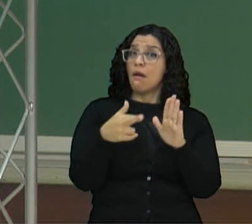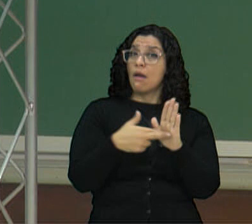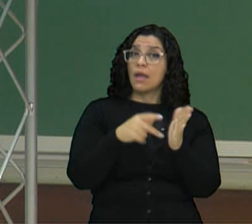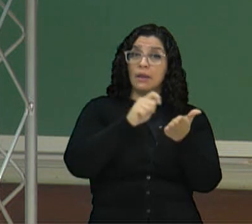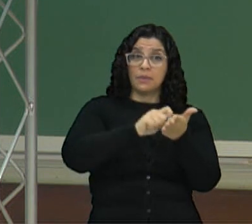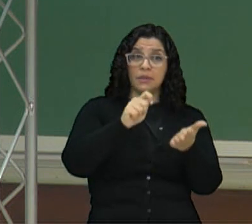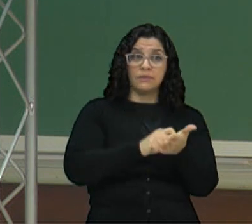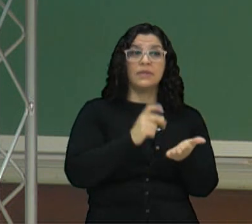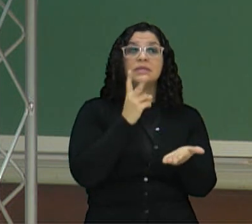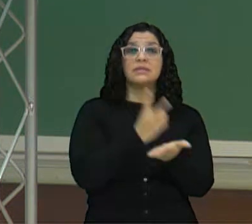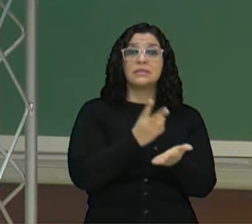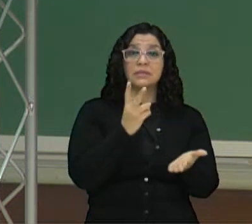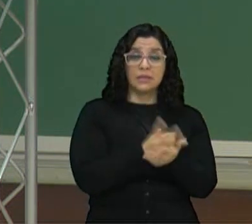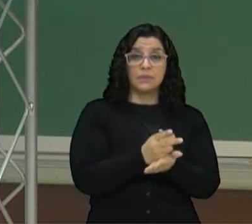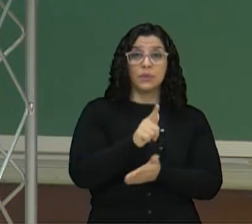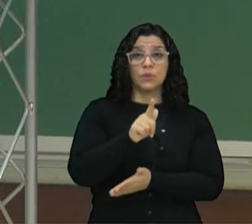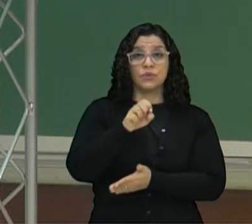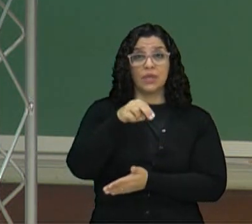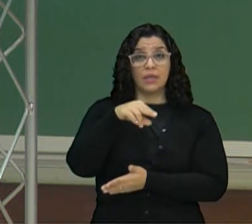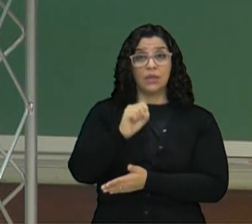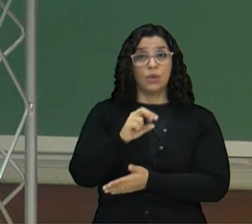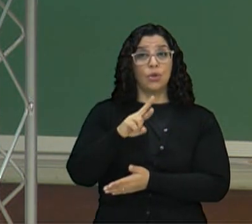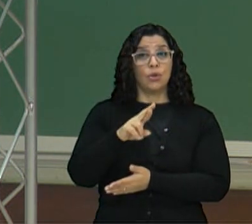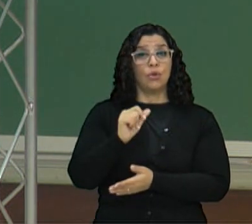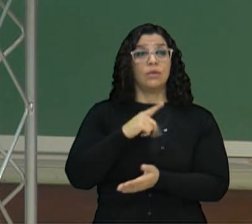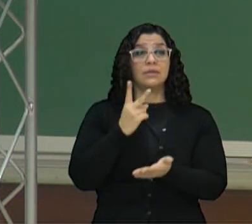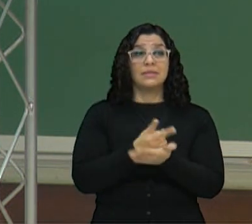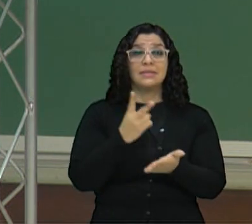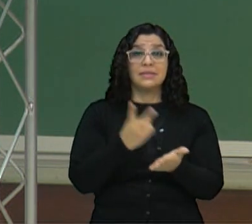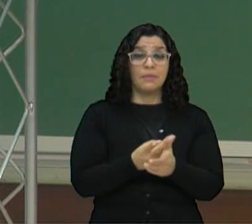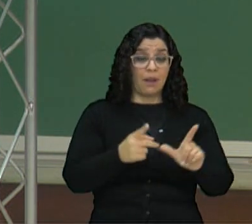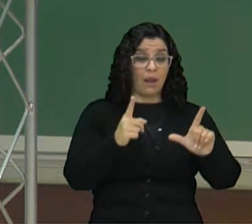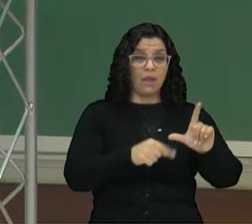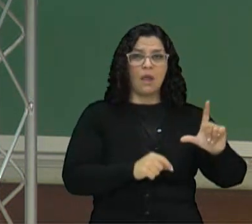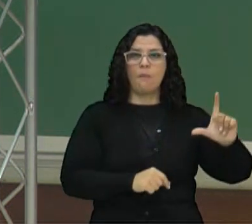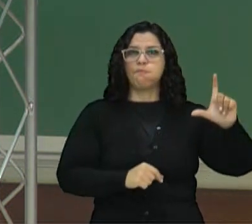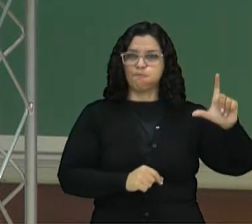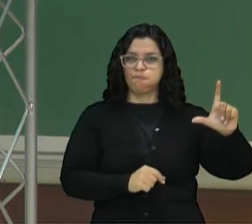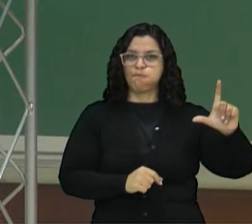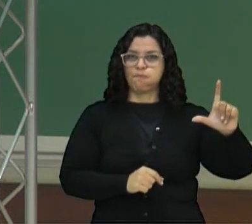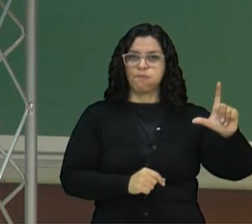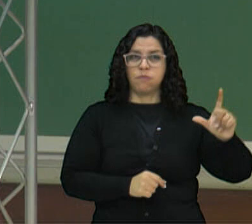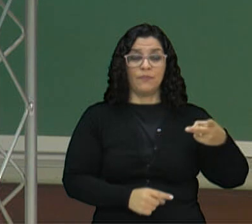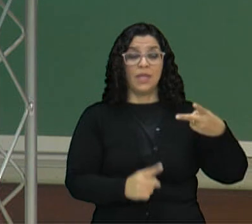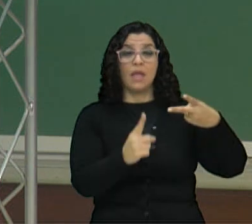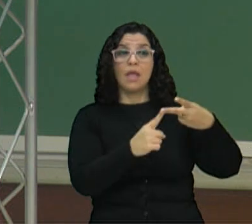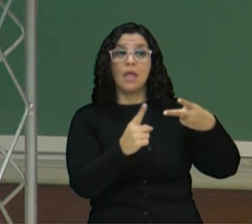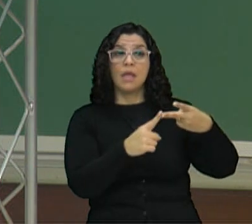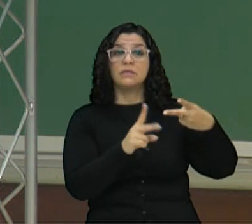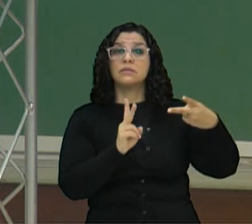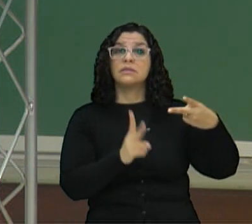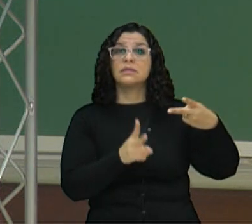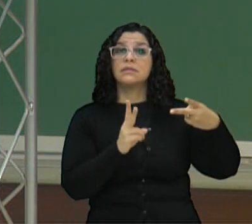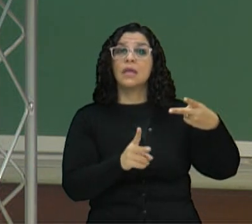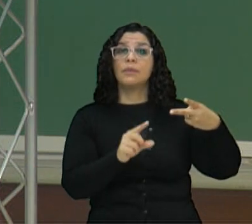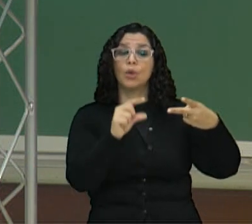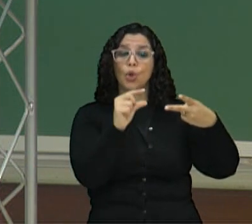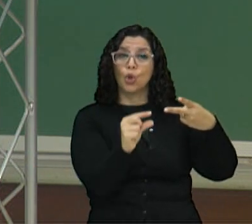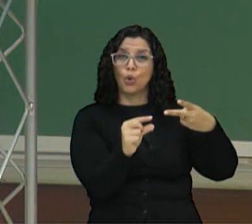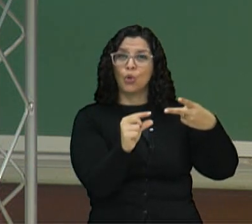do gênero sempre deve ser escrito com a primeira inicial maiúscula e o segundo nome sempre